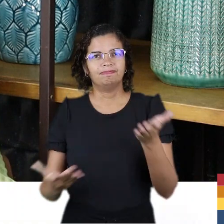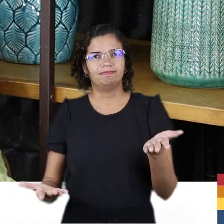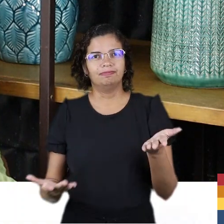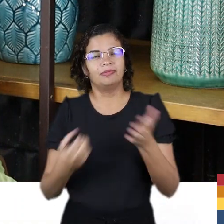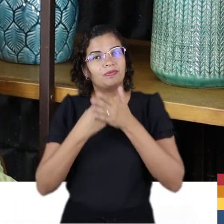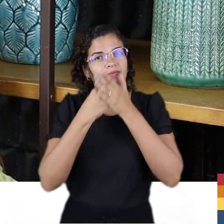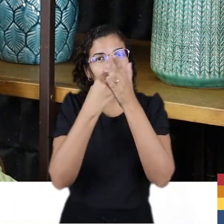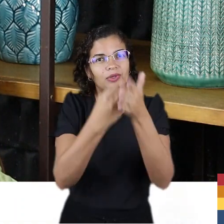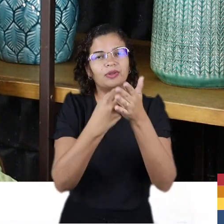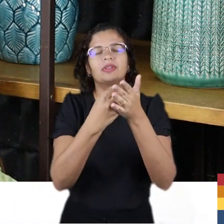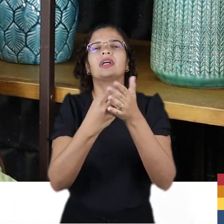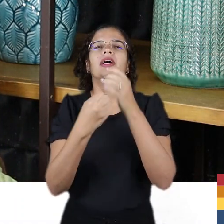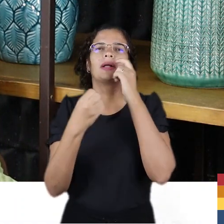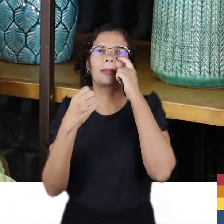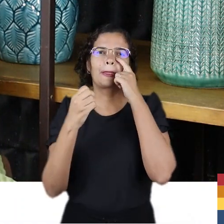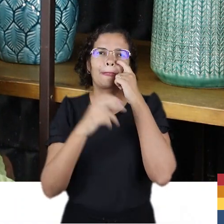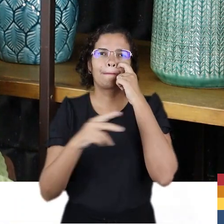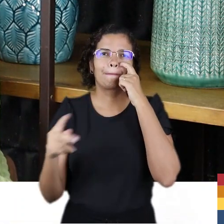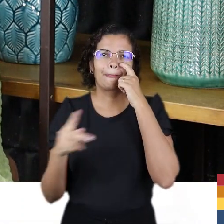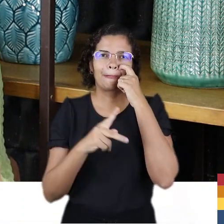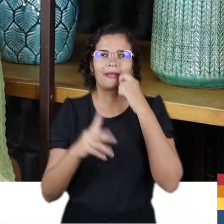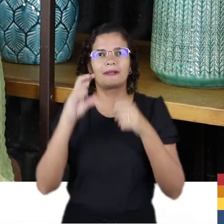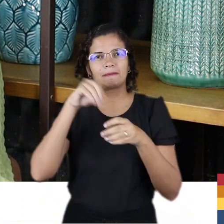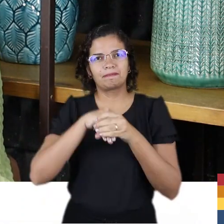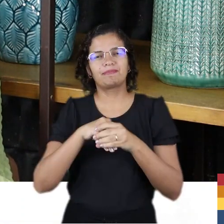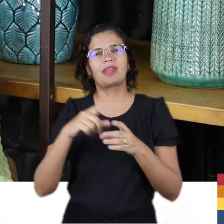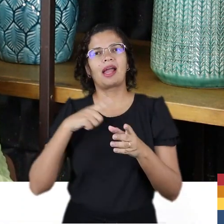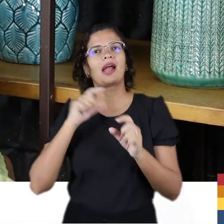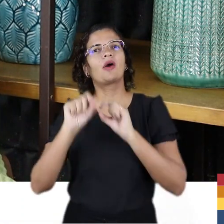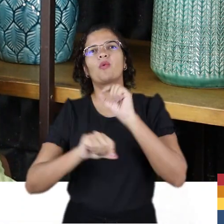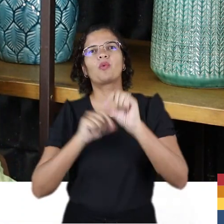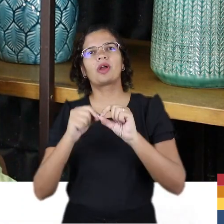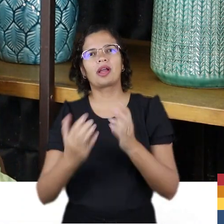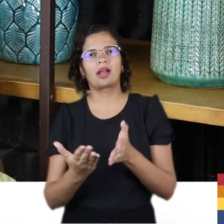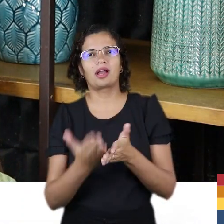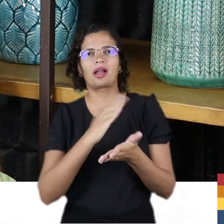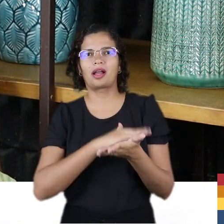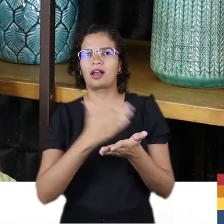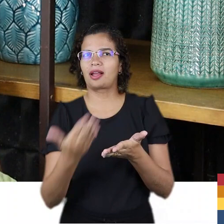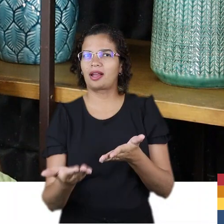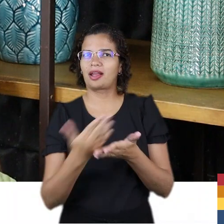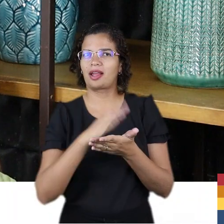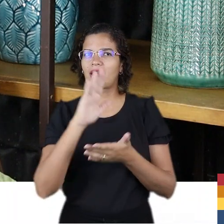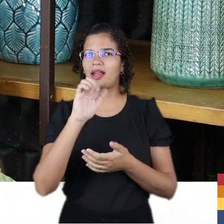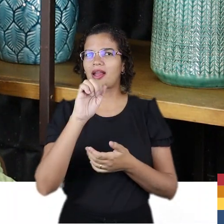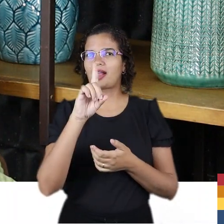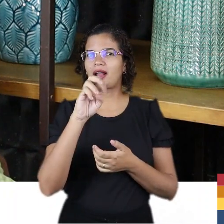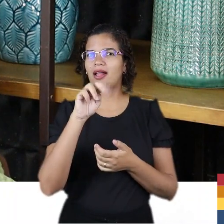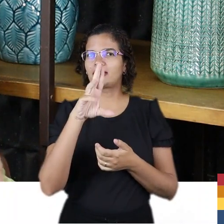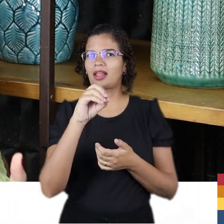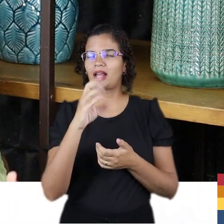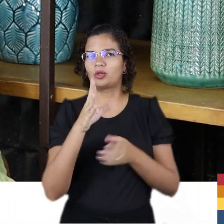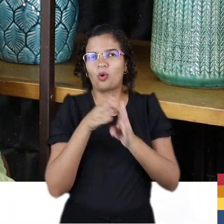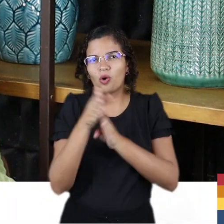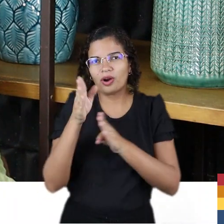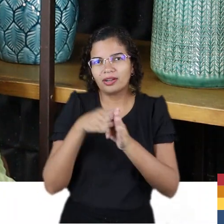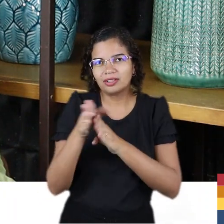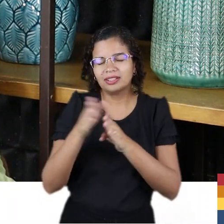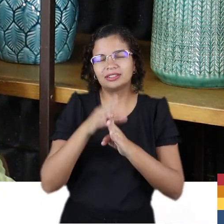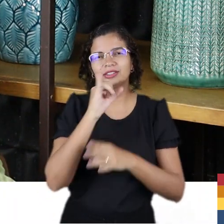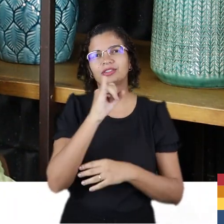né, de orientá-los, né, é claro, sobre essa implementação, e ao mesmo tempo garantir que eles estejam